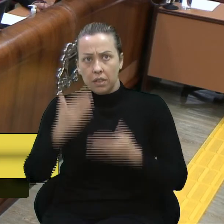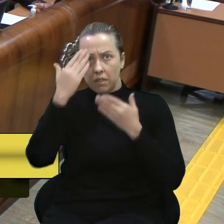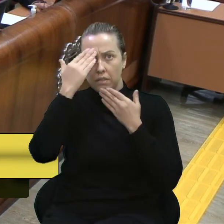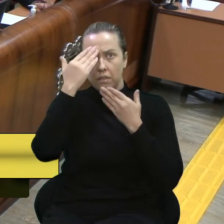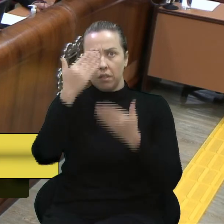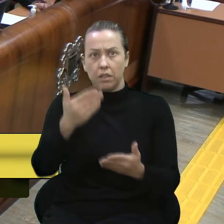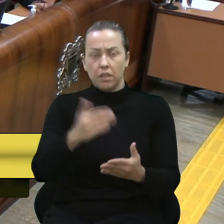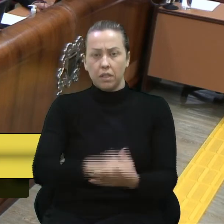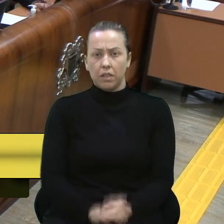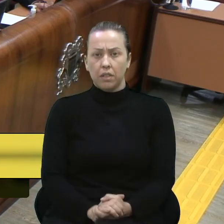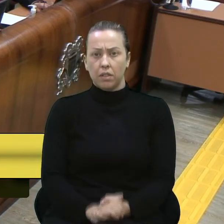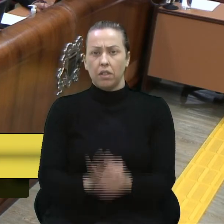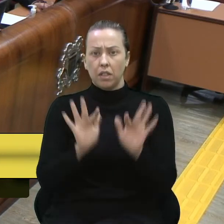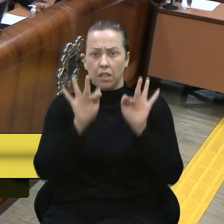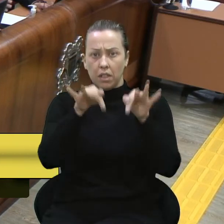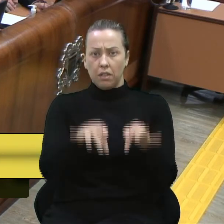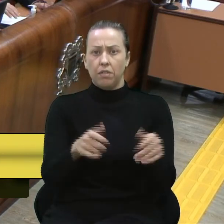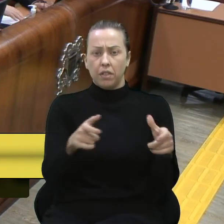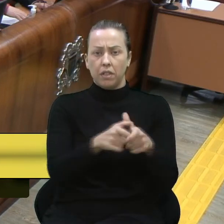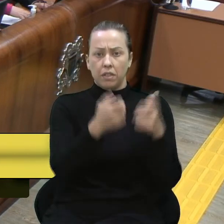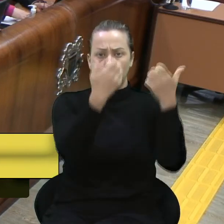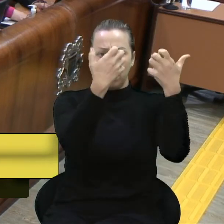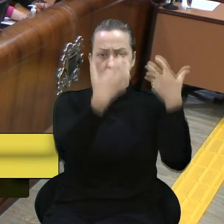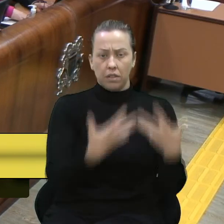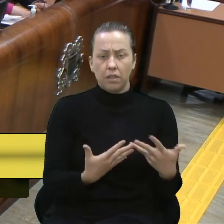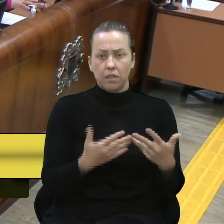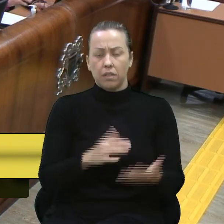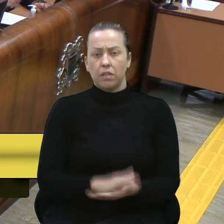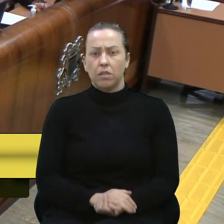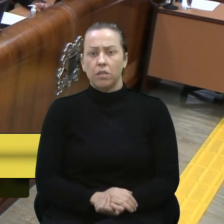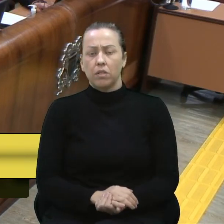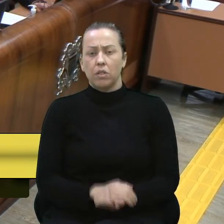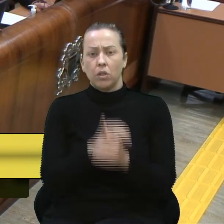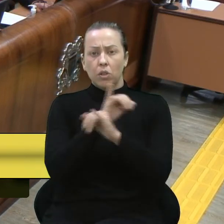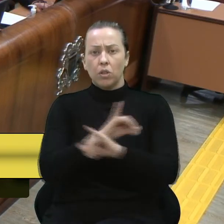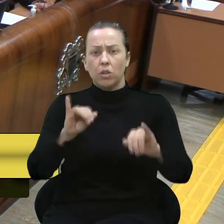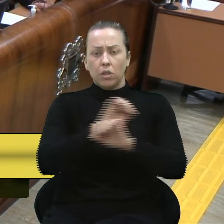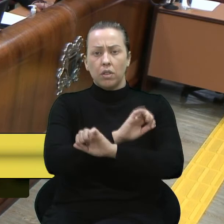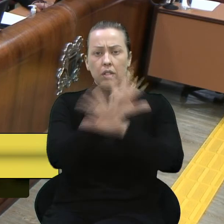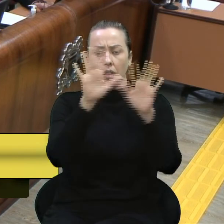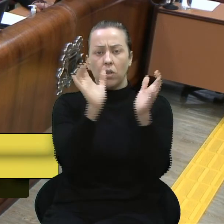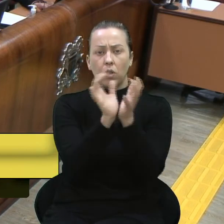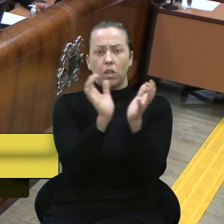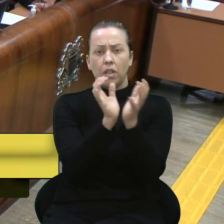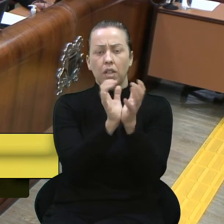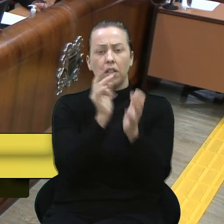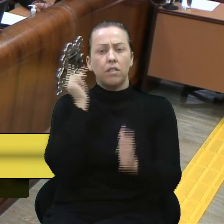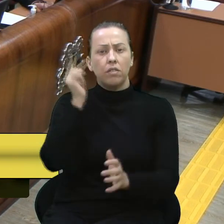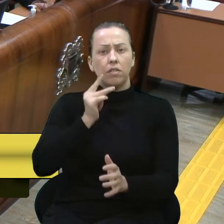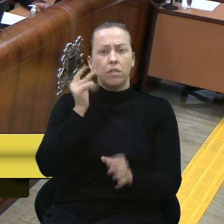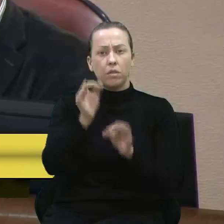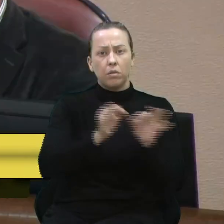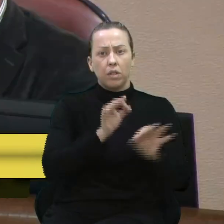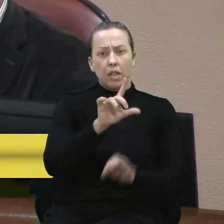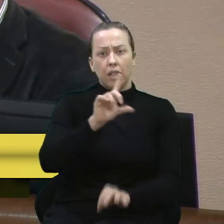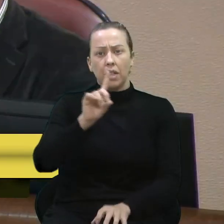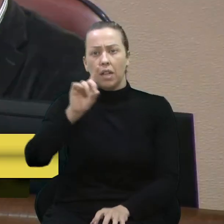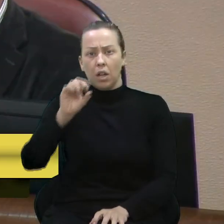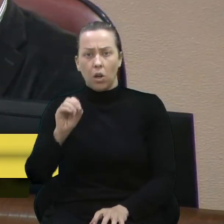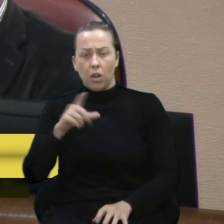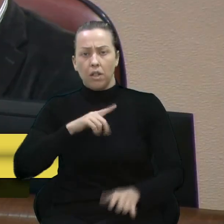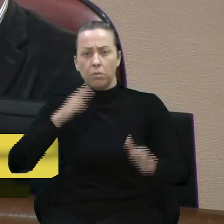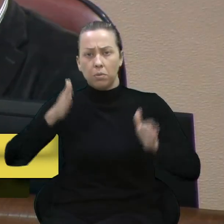Obrigado. Encerrado o pequeno expediente, só para nível de esclarecimento, colegas vereadores, o projeto da LDO temos